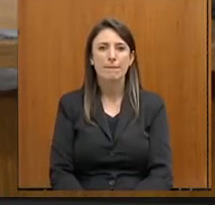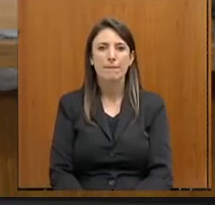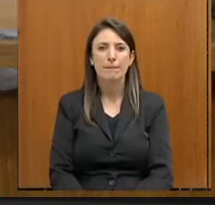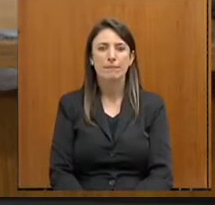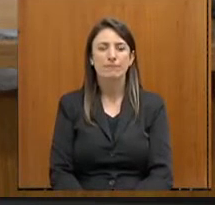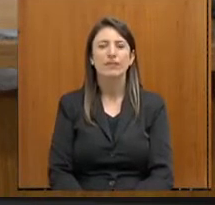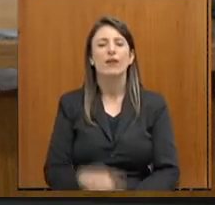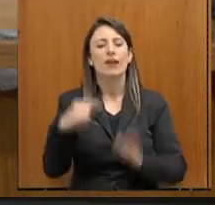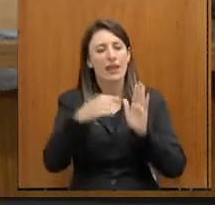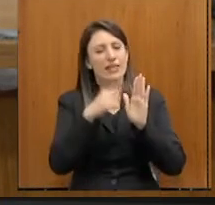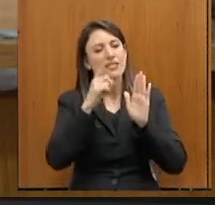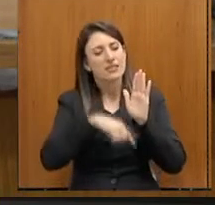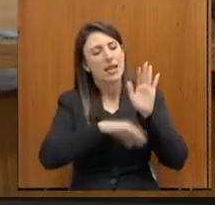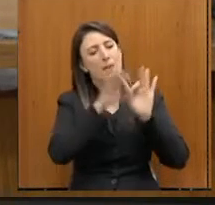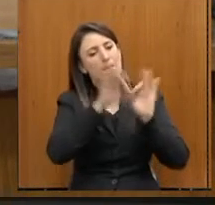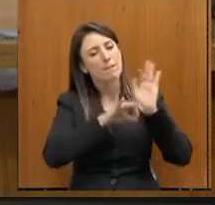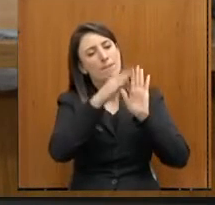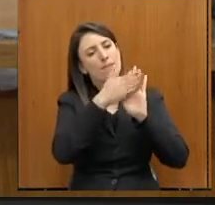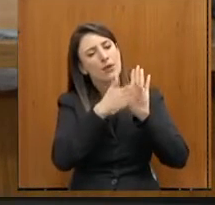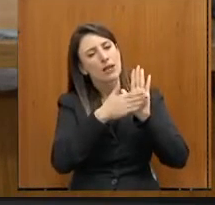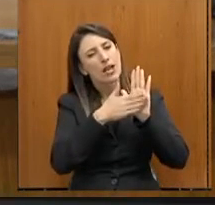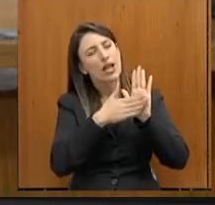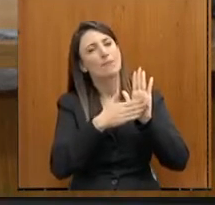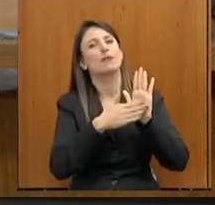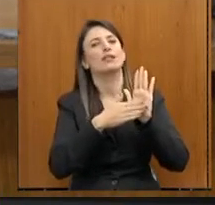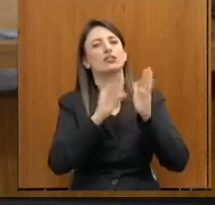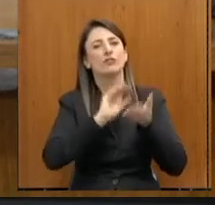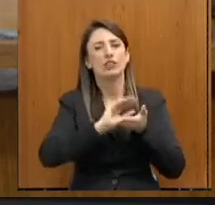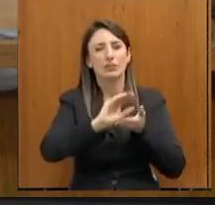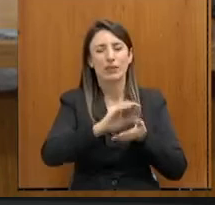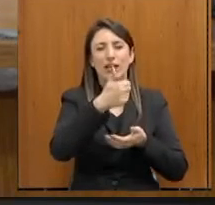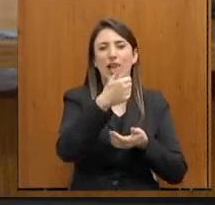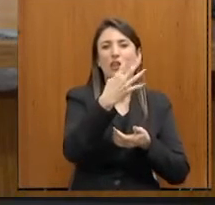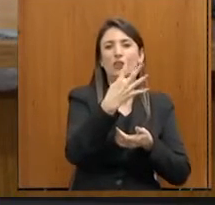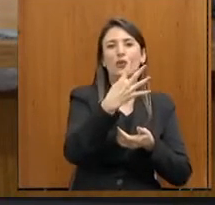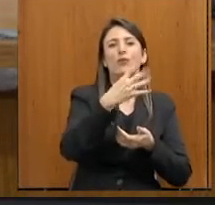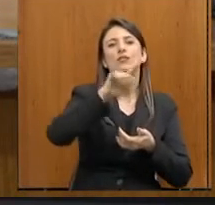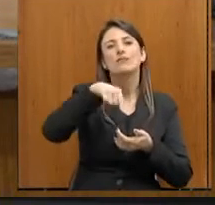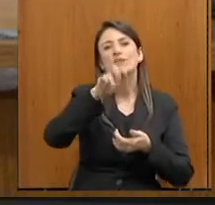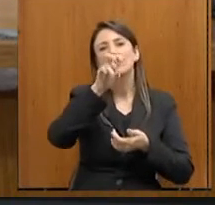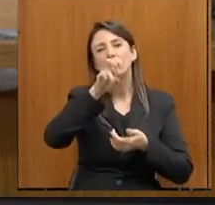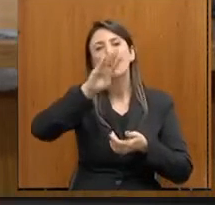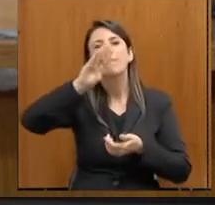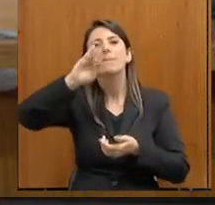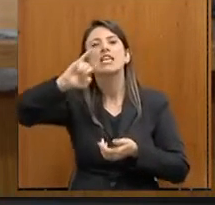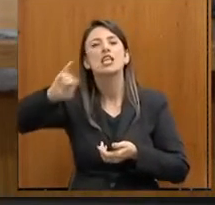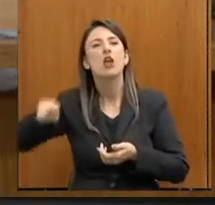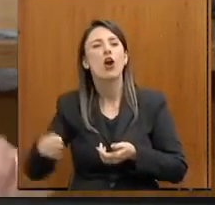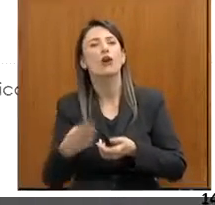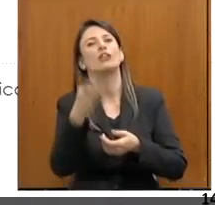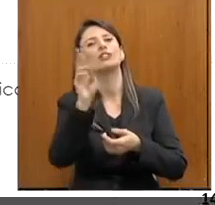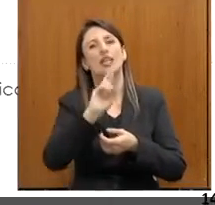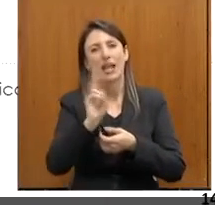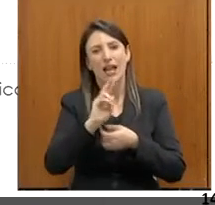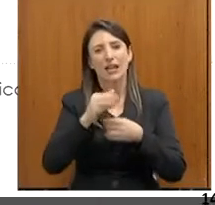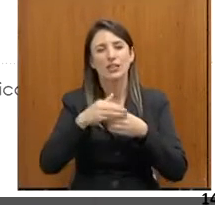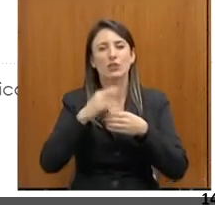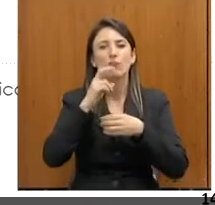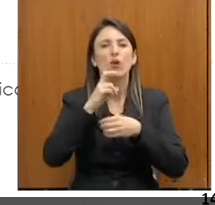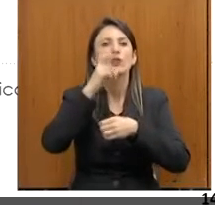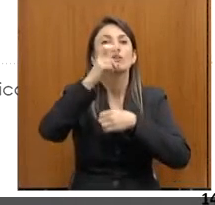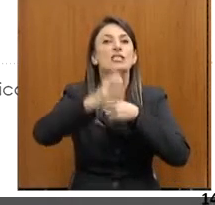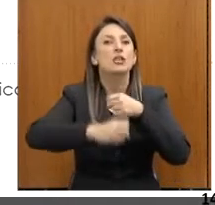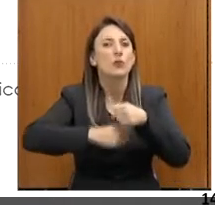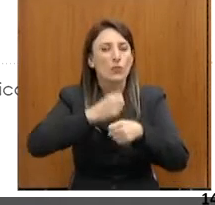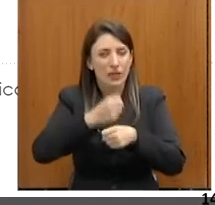programa de investimento são 14 e meio bilhões de reais nos próximos cinco anos